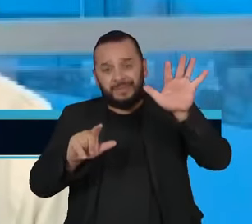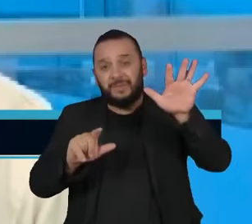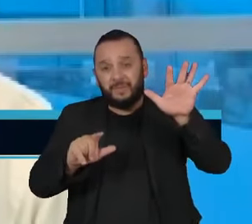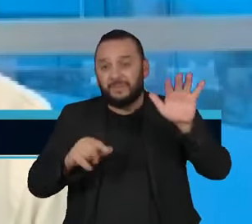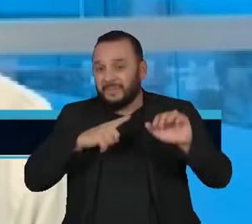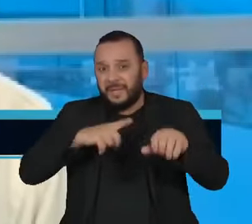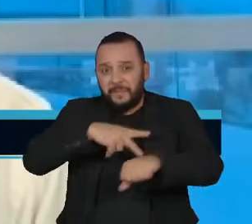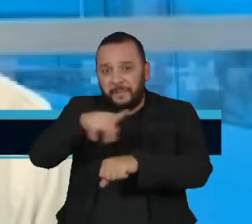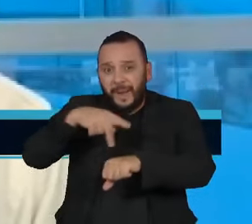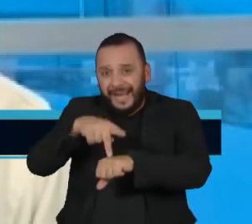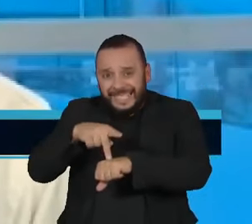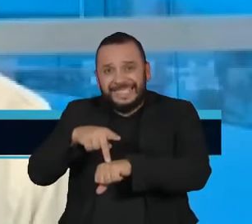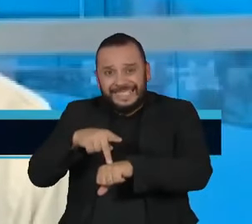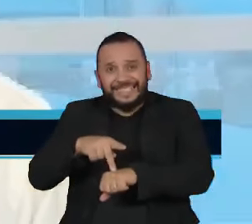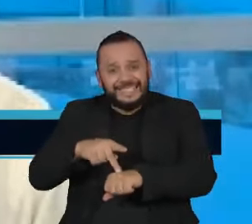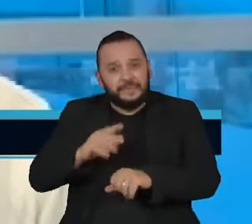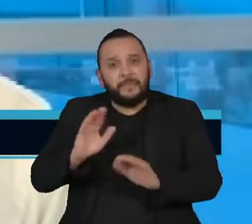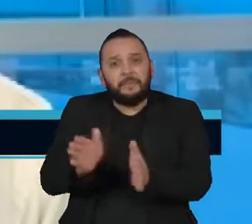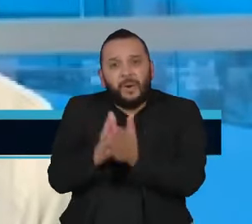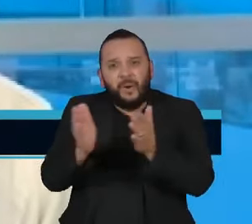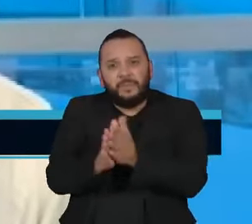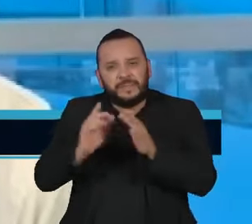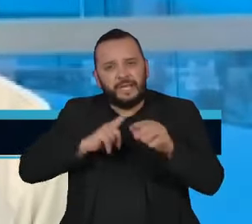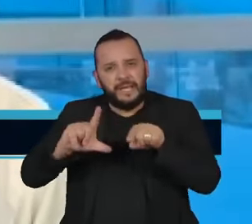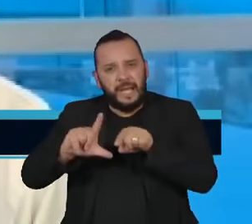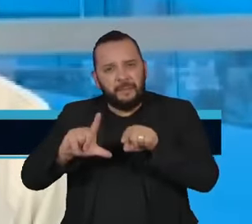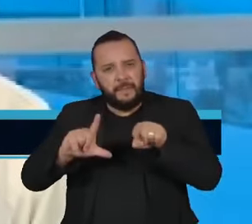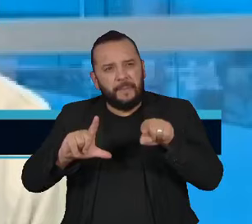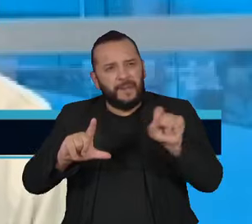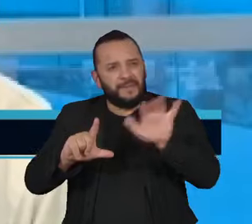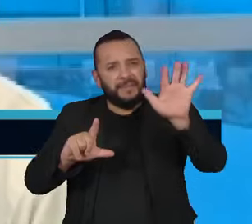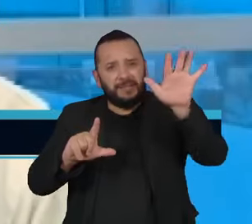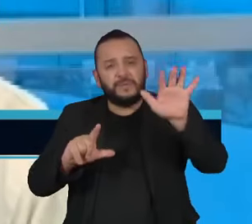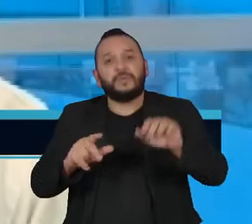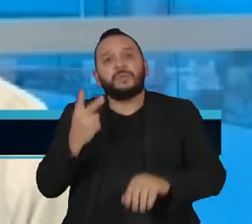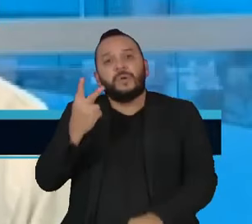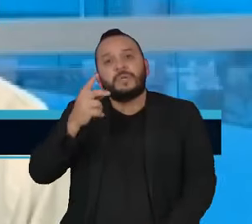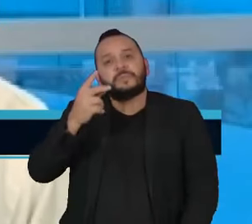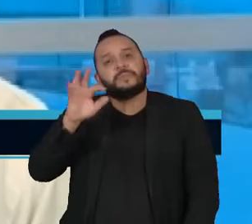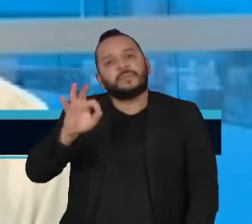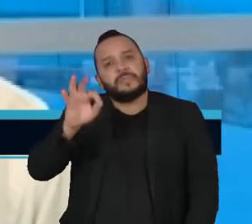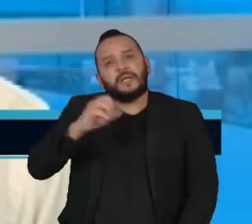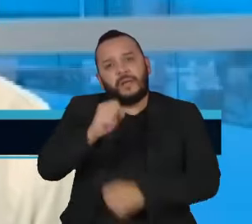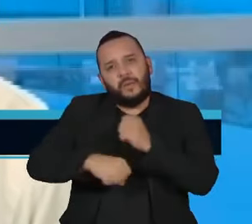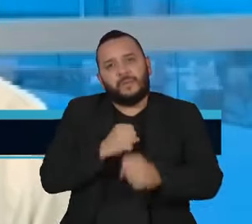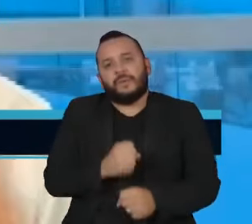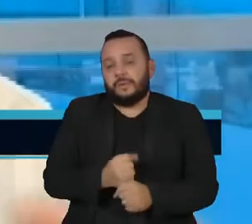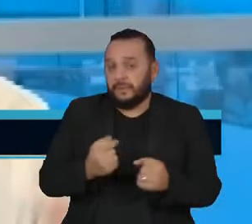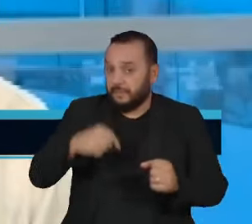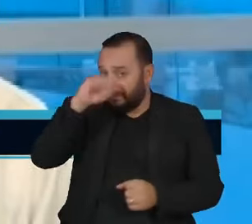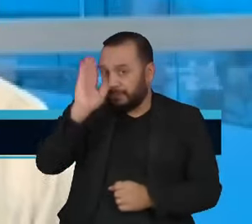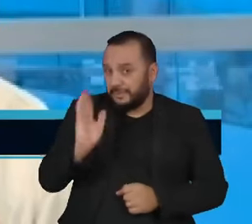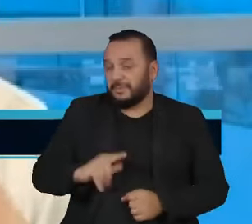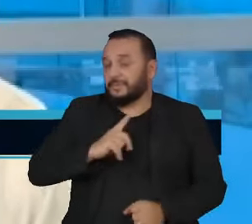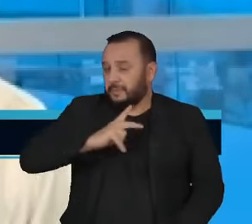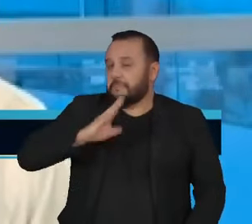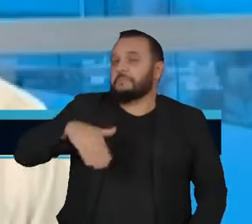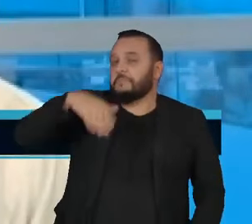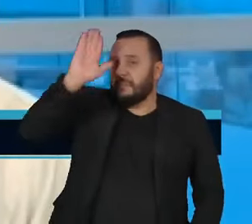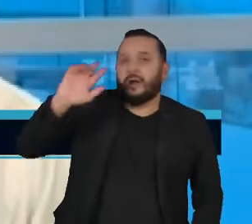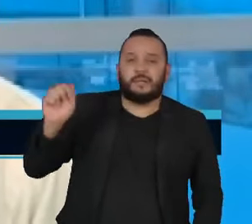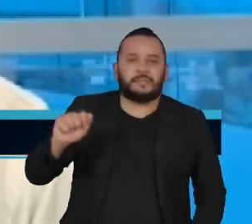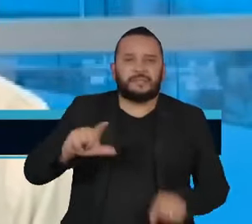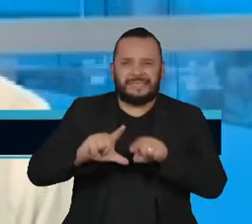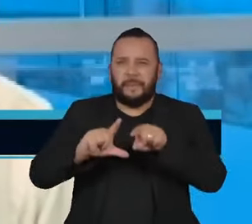desenvolvidos de 2% ao ano. Inclusive no Brasil, a gente deve ter essa inflação um pouco mais alta, obviamente, porque a